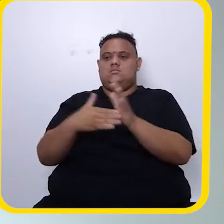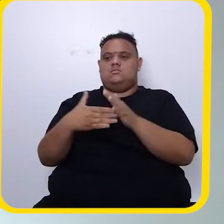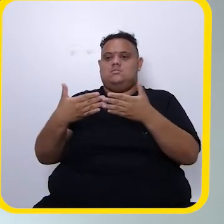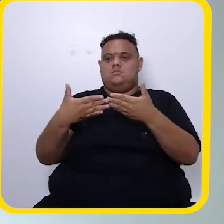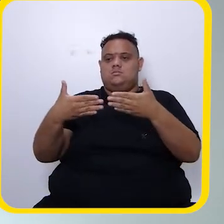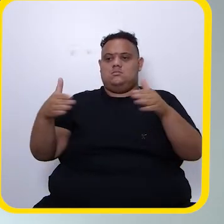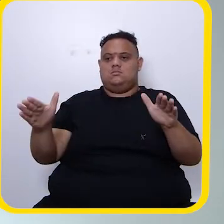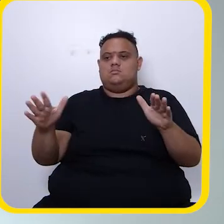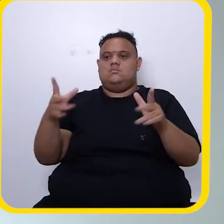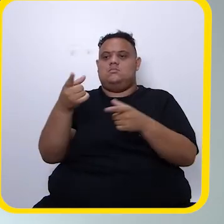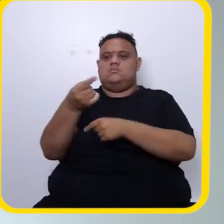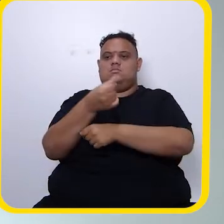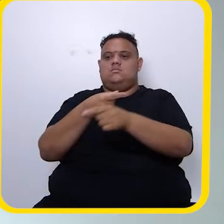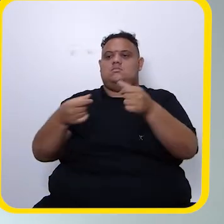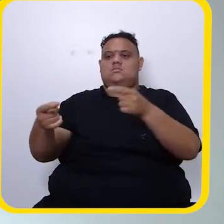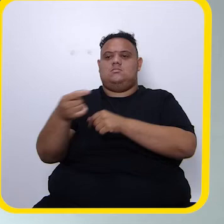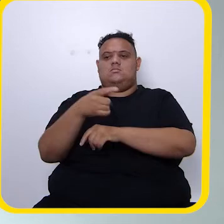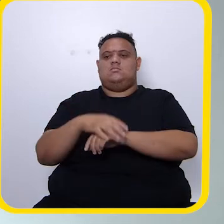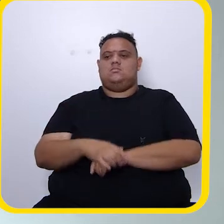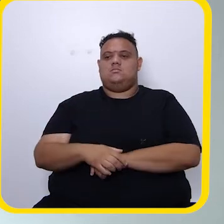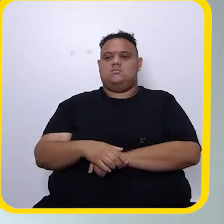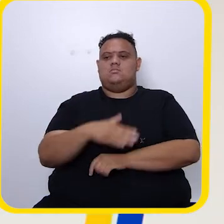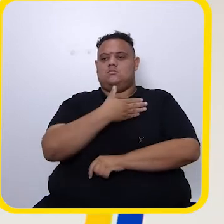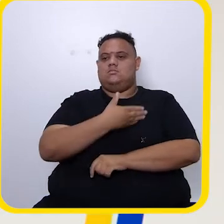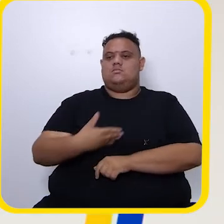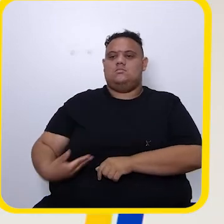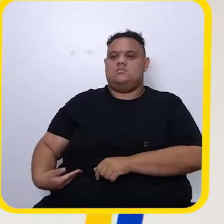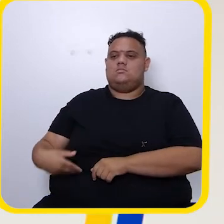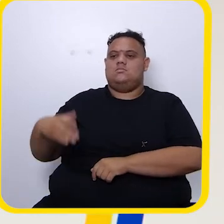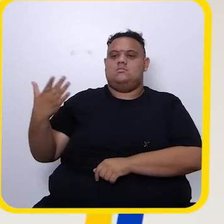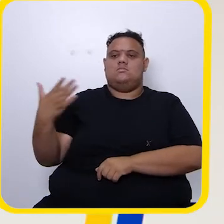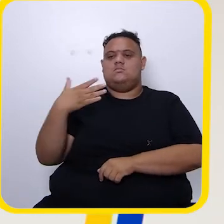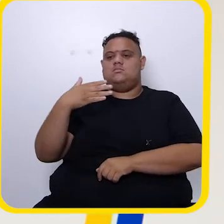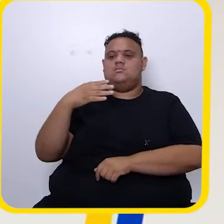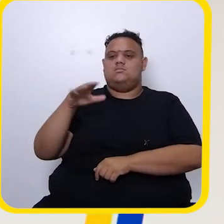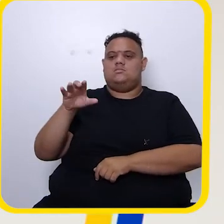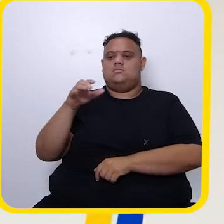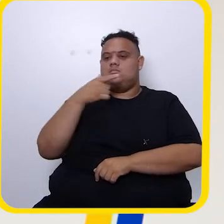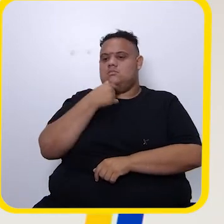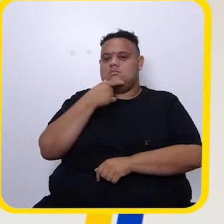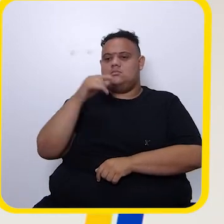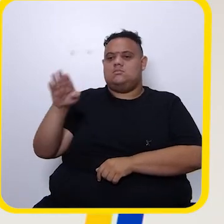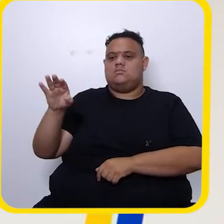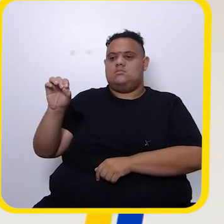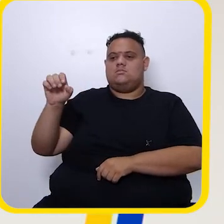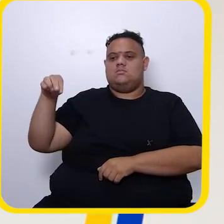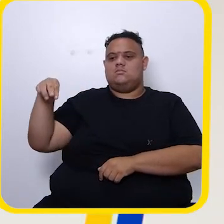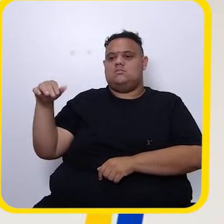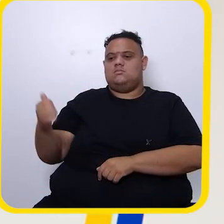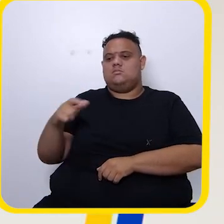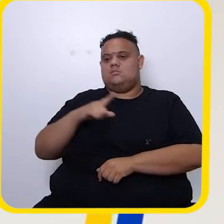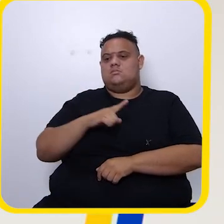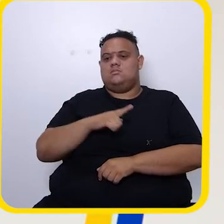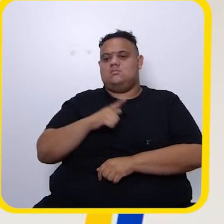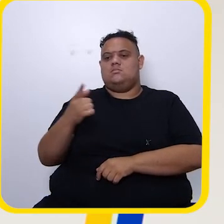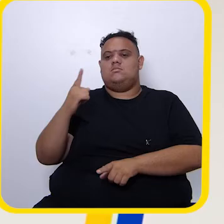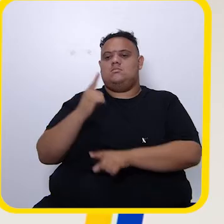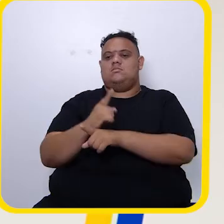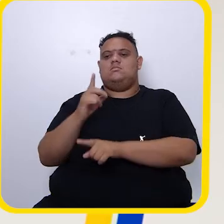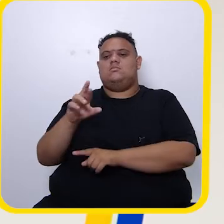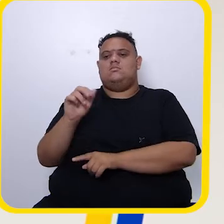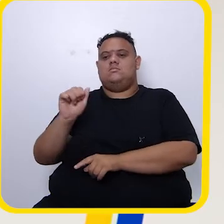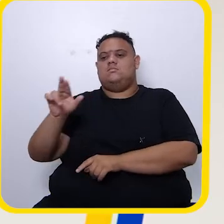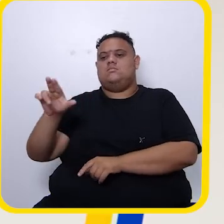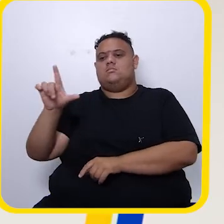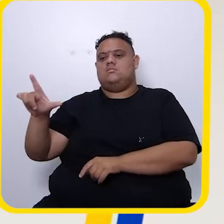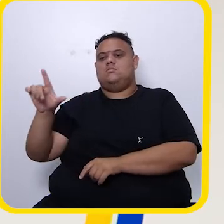vem se abrindo ao mercado capitalista, né, no governo de Barack Obama nos Estados Unidos, né, teve essa cena aí que ele se